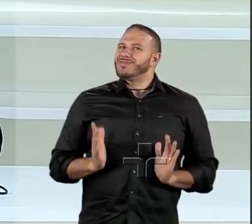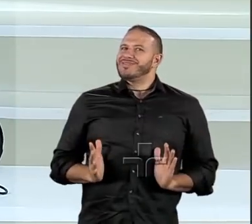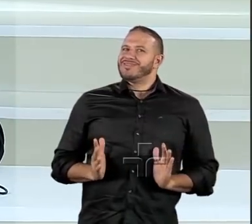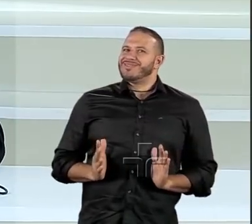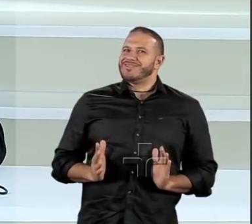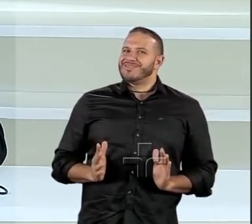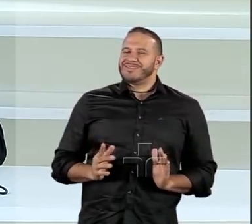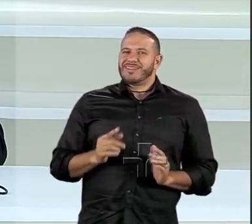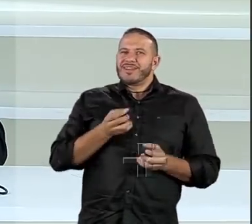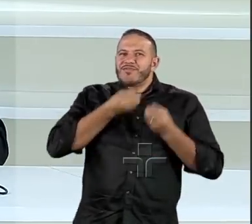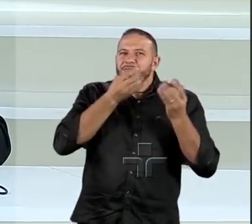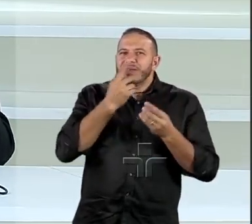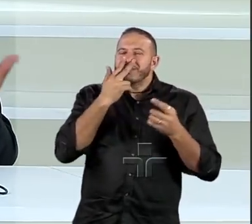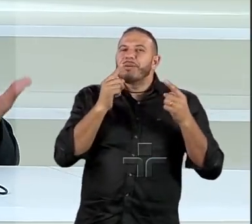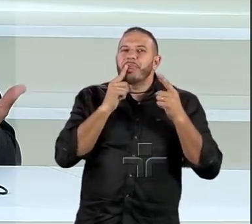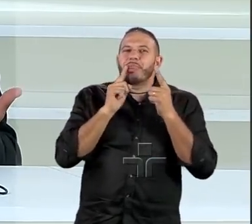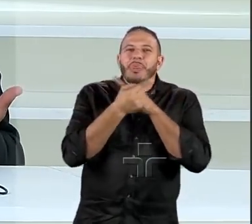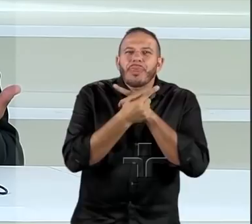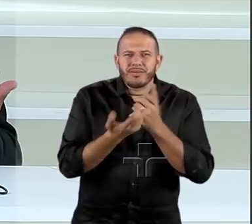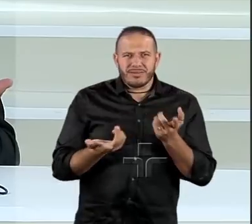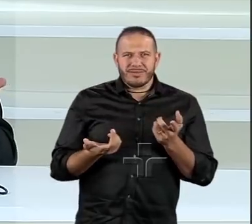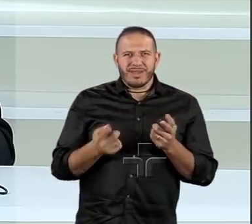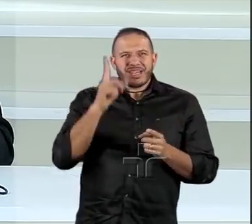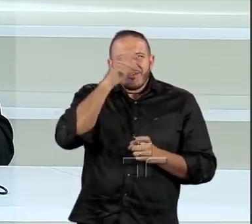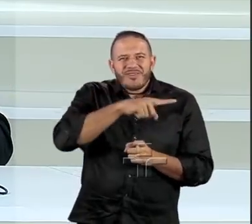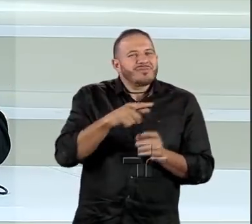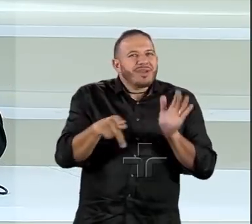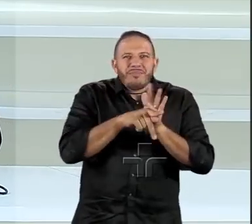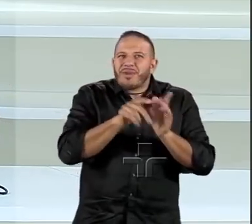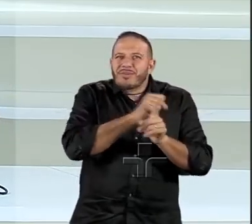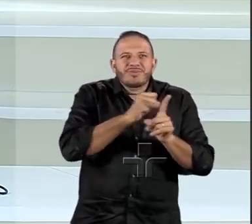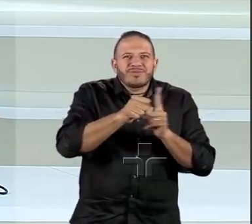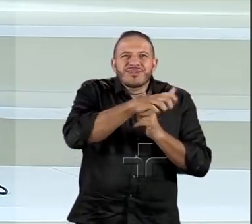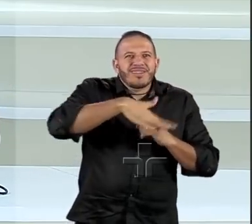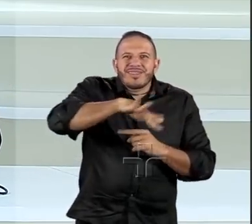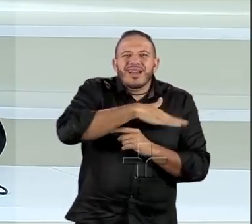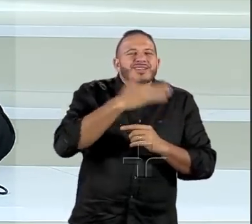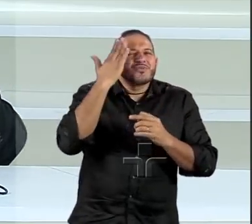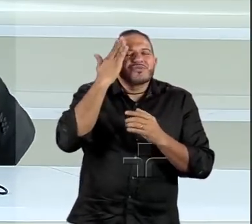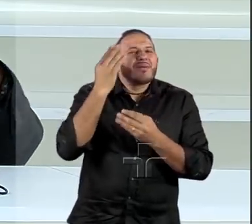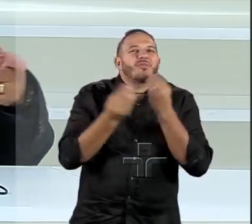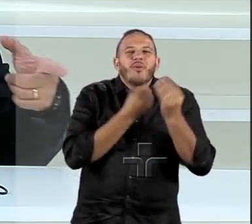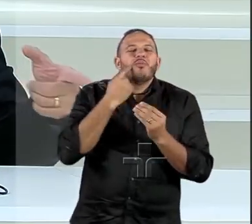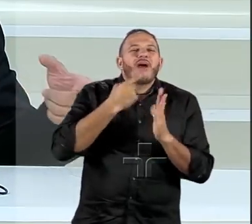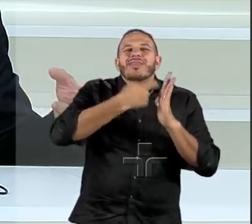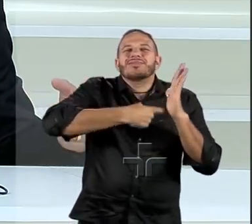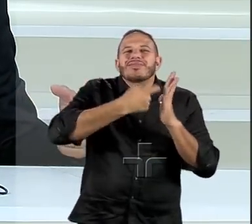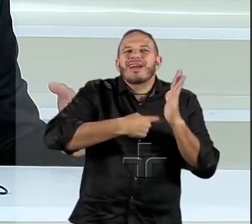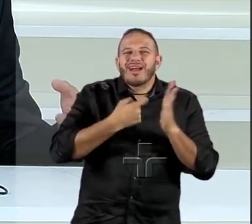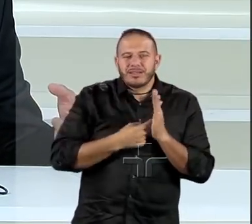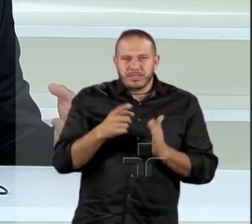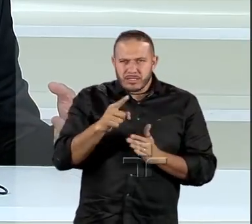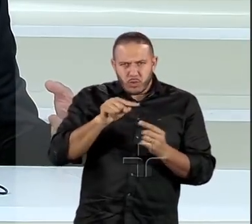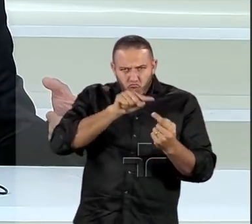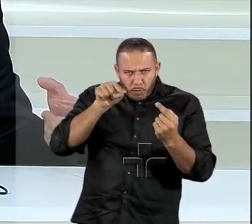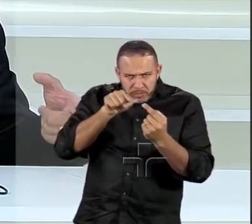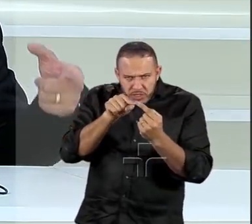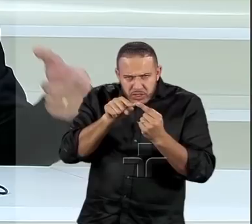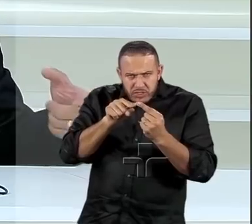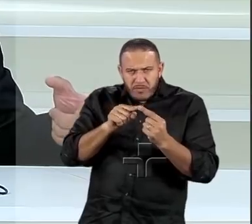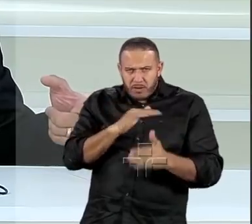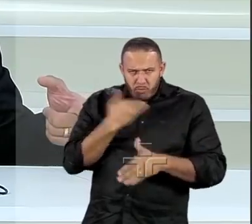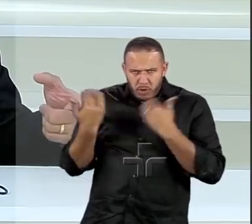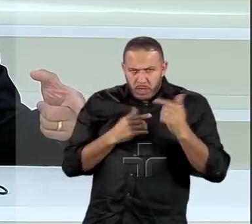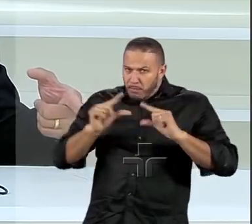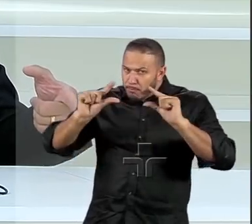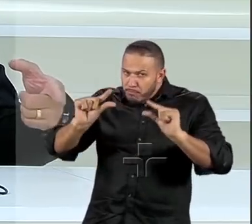é difícil é porque a própria sociedade não compreende como é que é composta a taxa. Se o objetivo era morrer menos crianças,